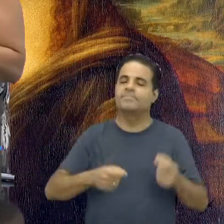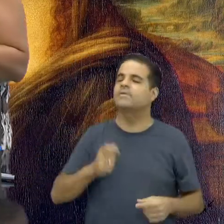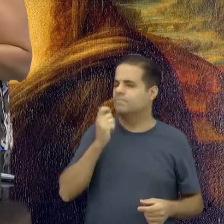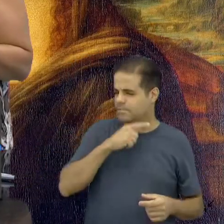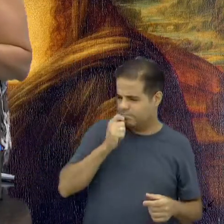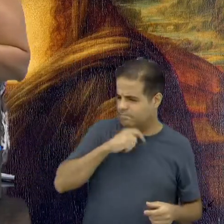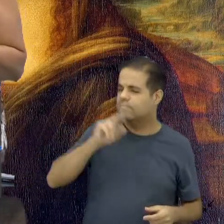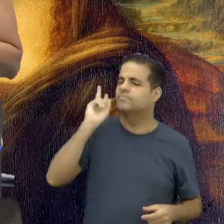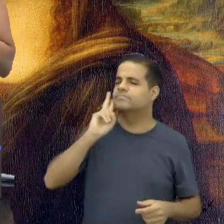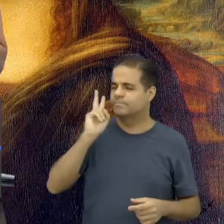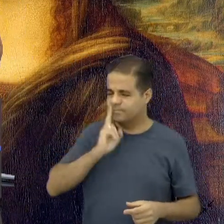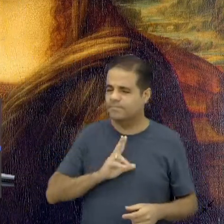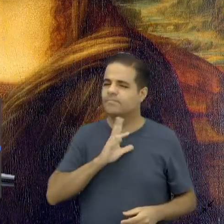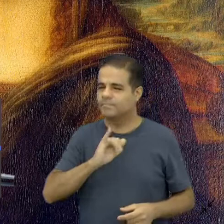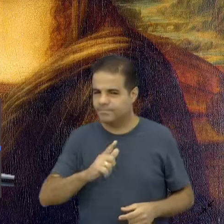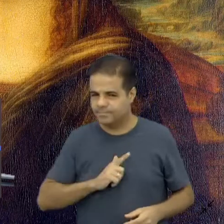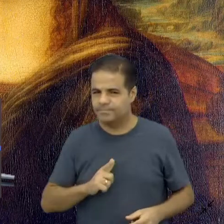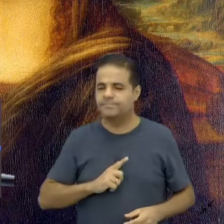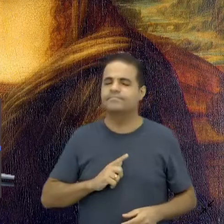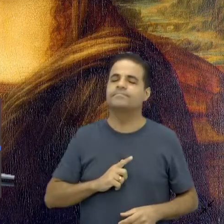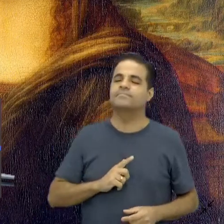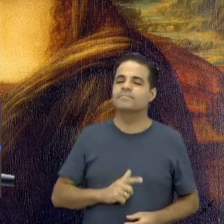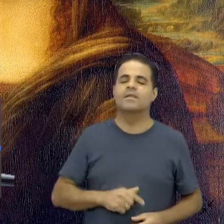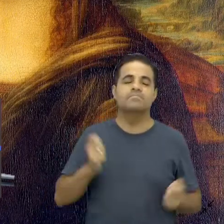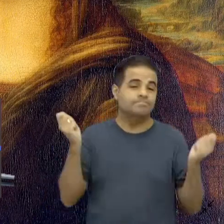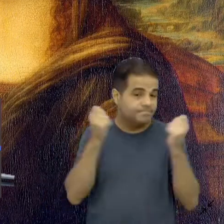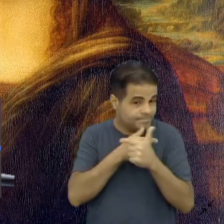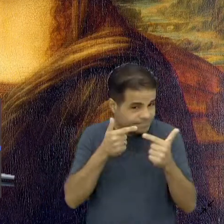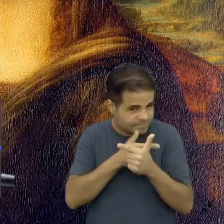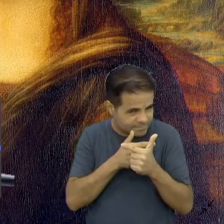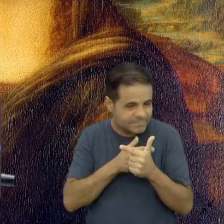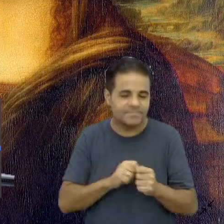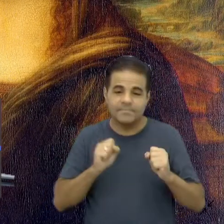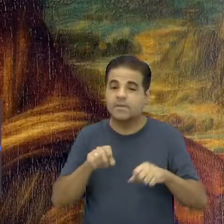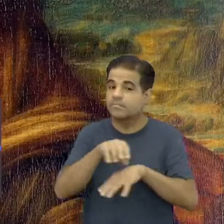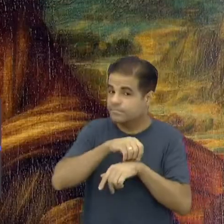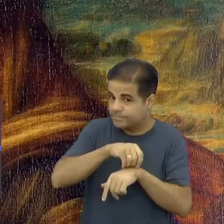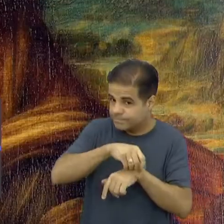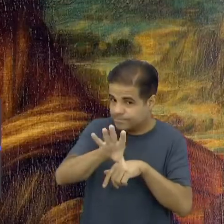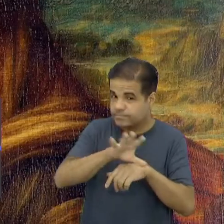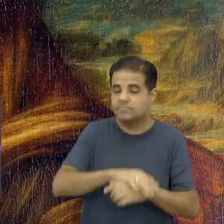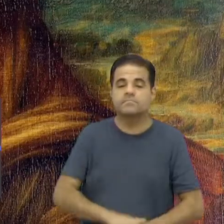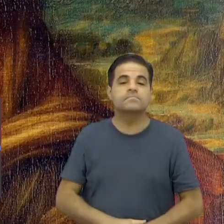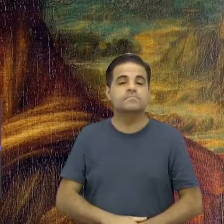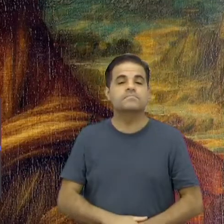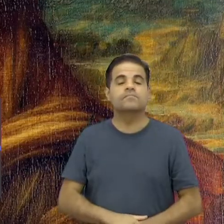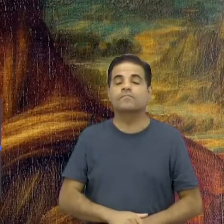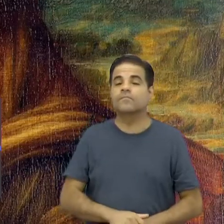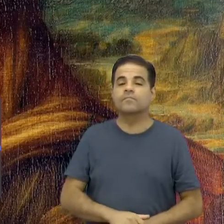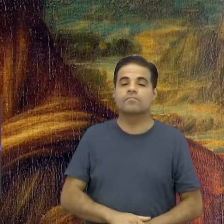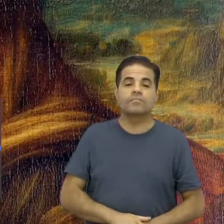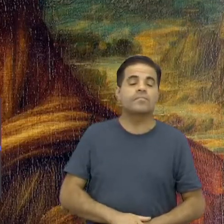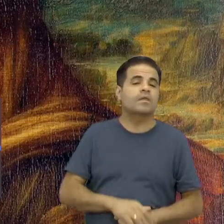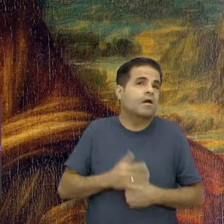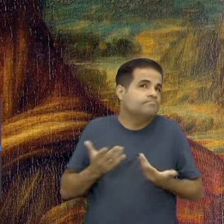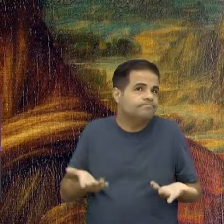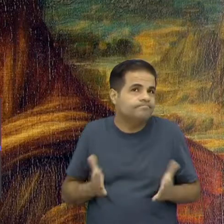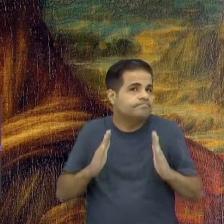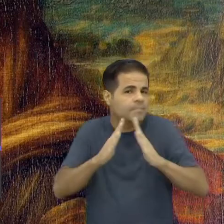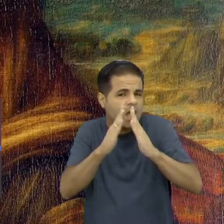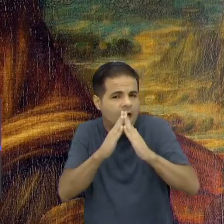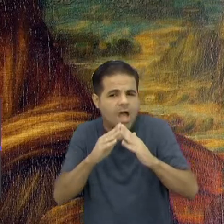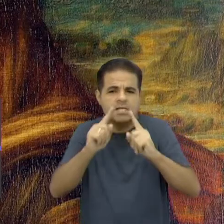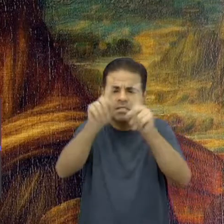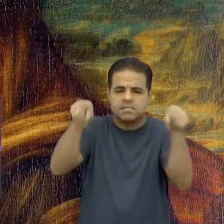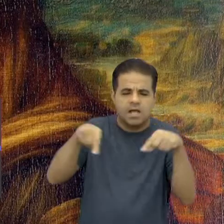engraçadas, viu? Desses negócios de plágio, dá para dar umas boas risadas. Pode ficar como dica para fazer em casa e trazer em